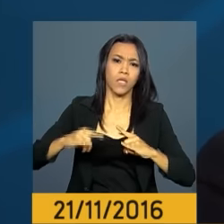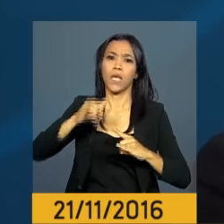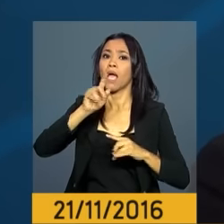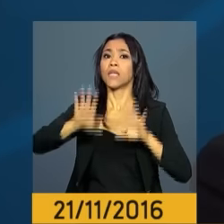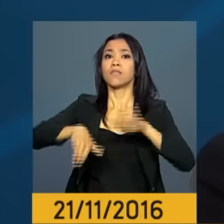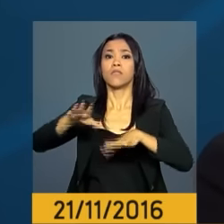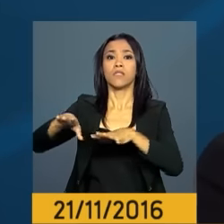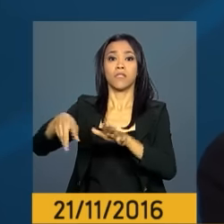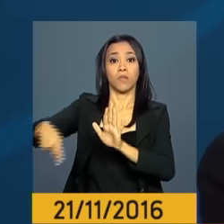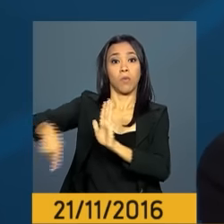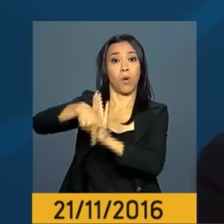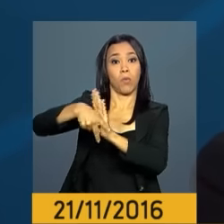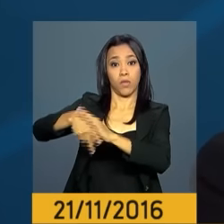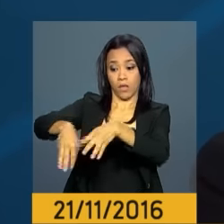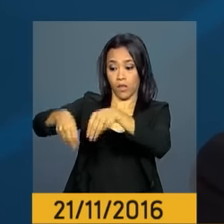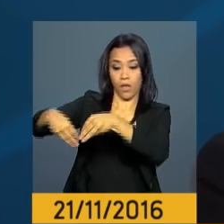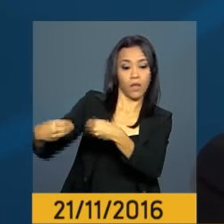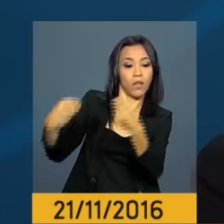entregues, e